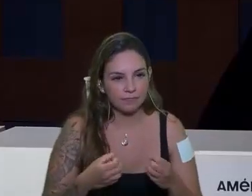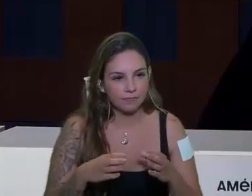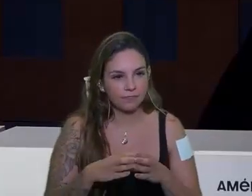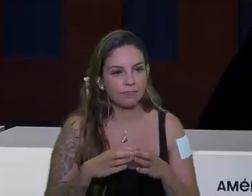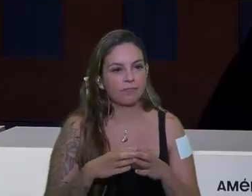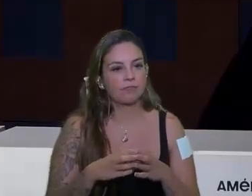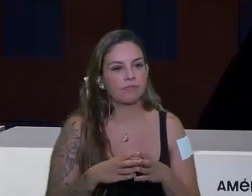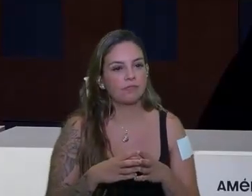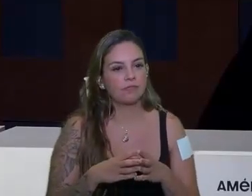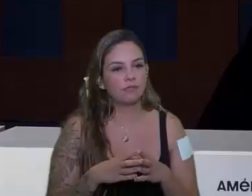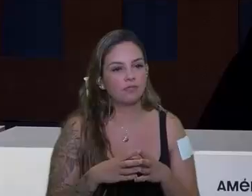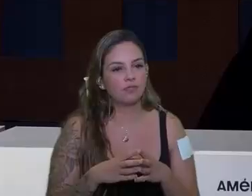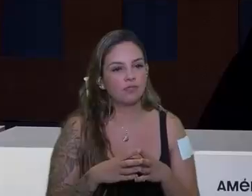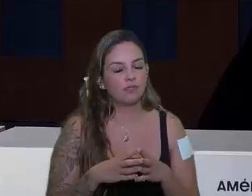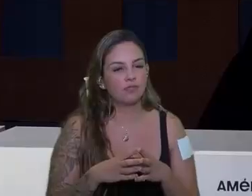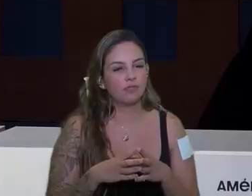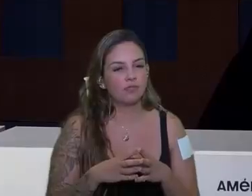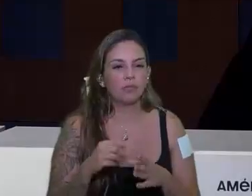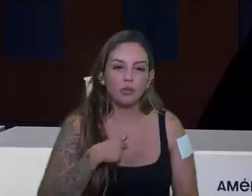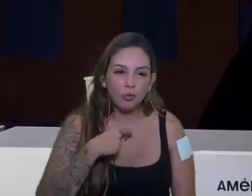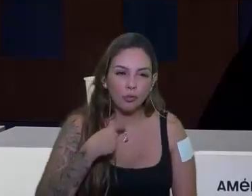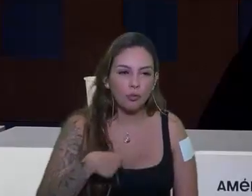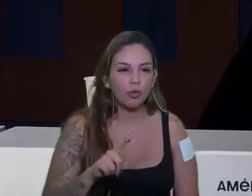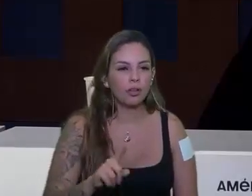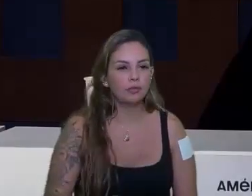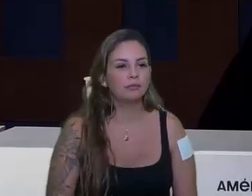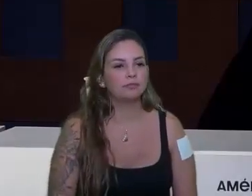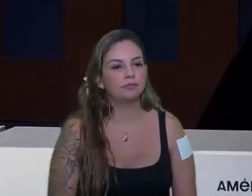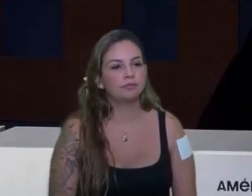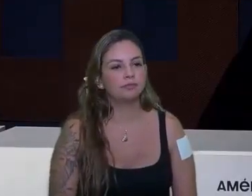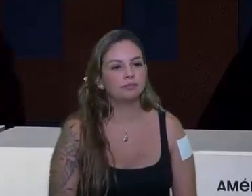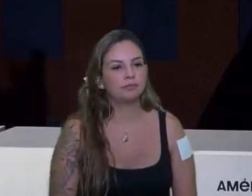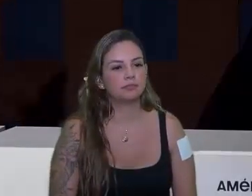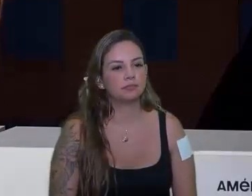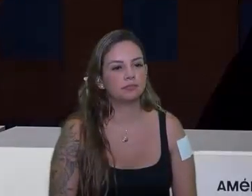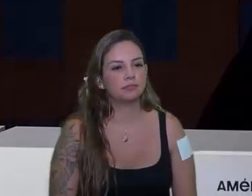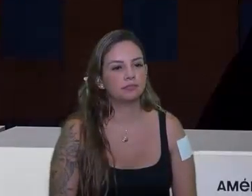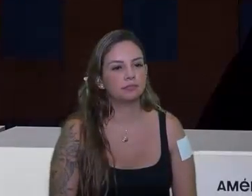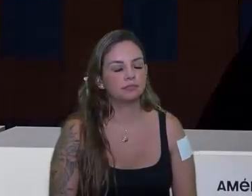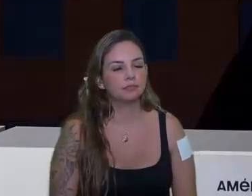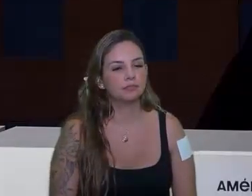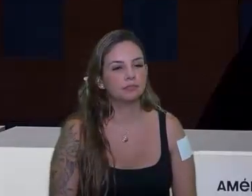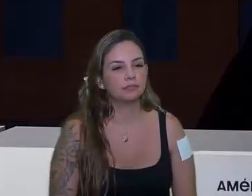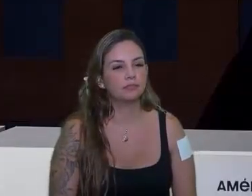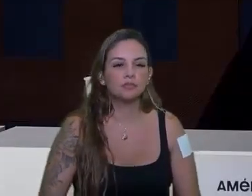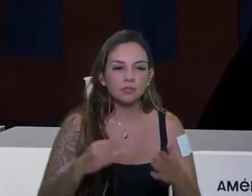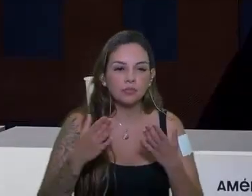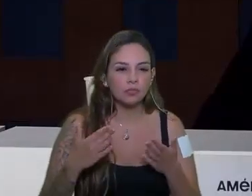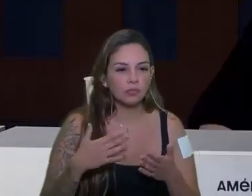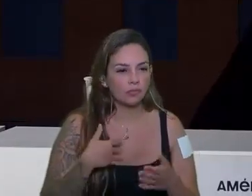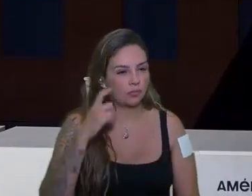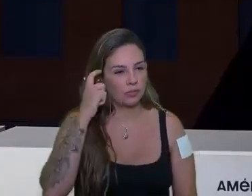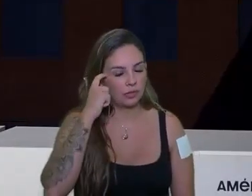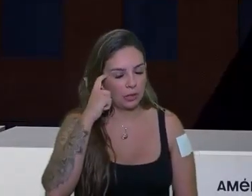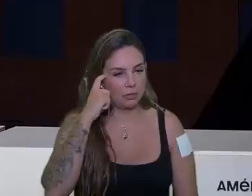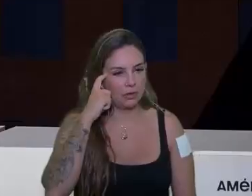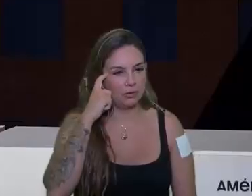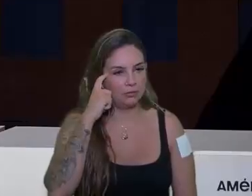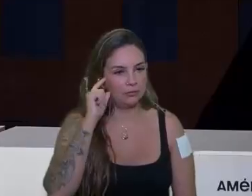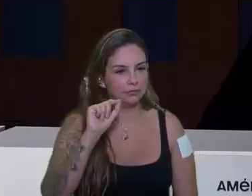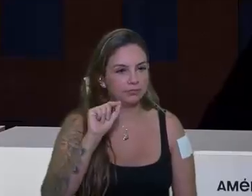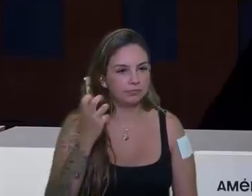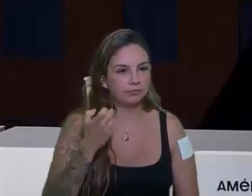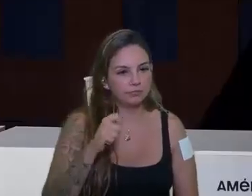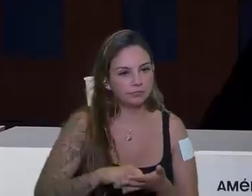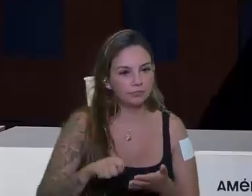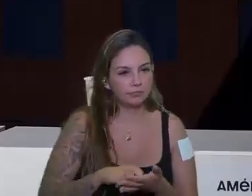coletivo, né? E eu fui gestada nesse ambiente de muito estímulo. Então, quando eu pensava o que eu